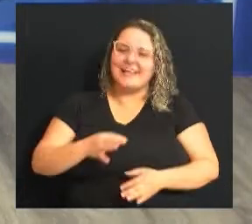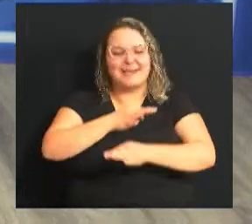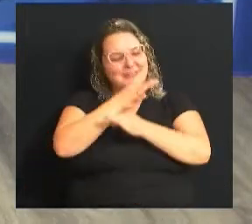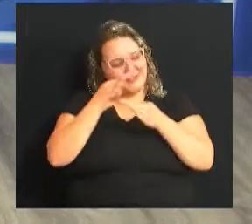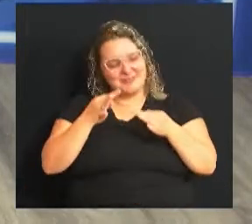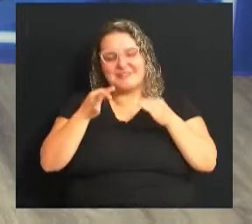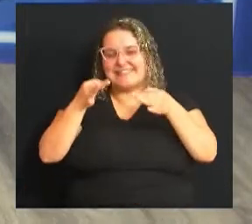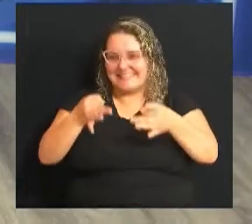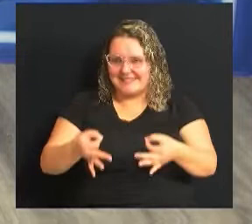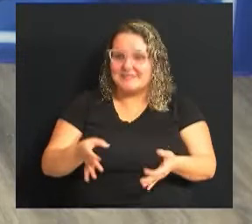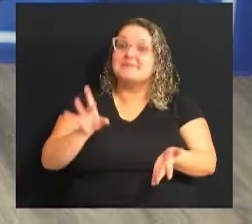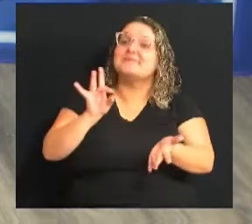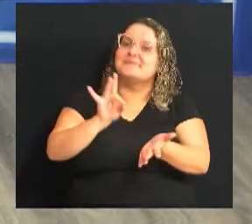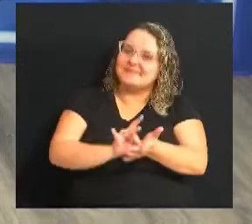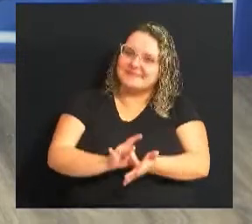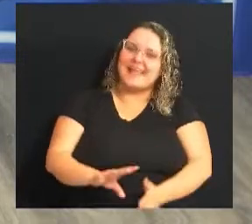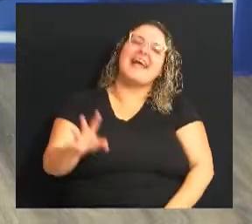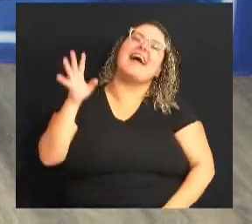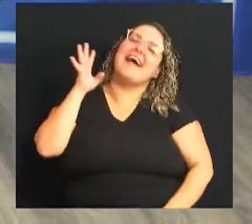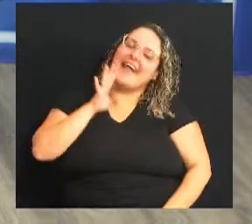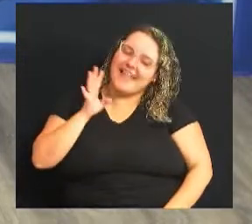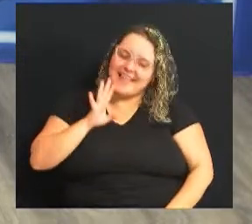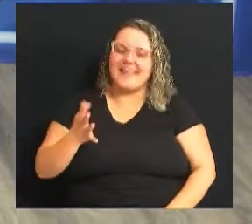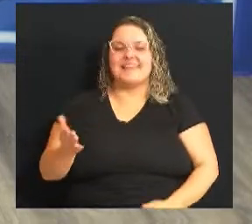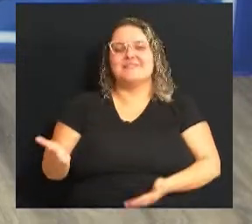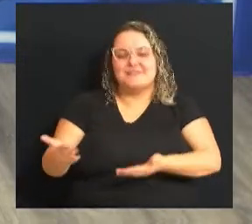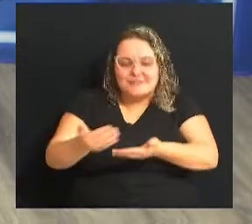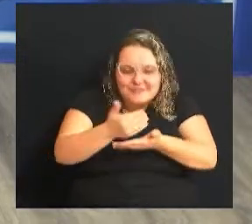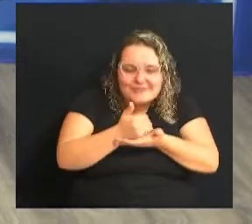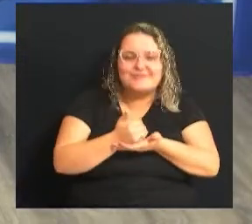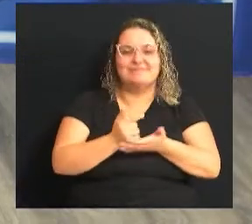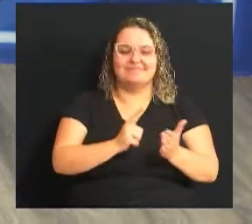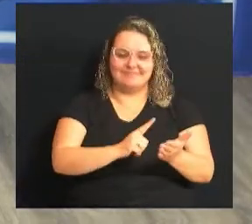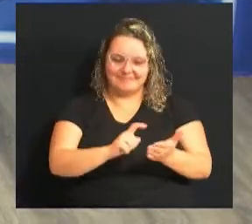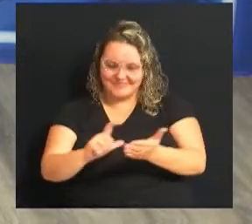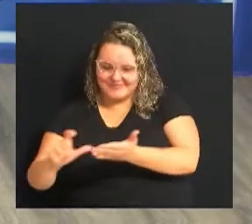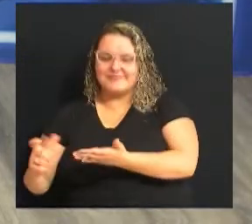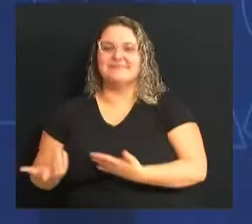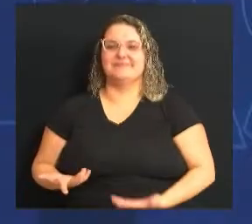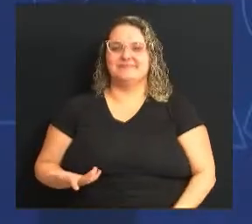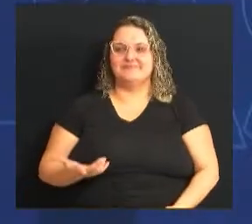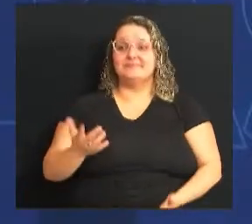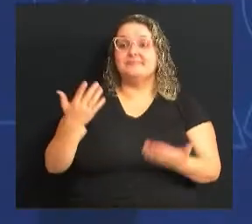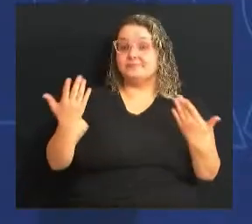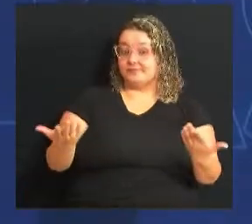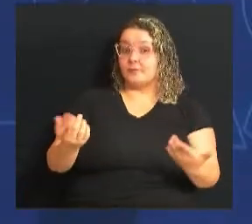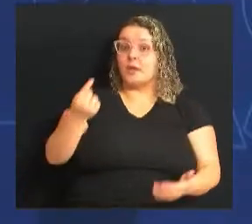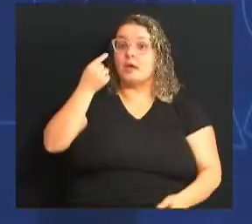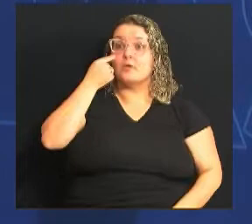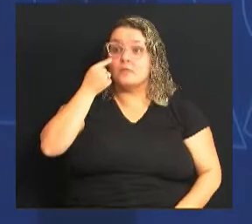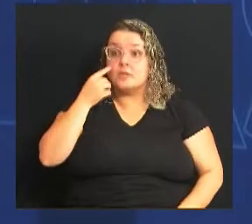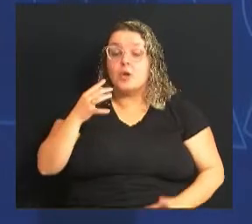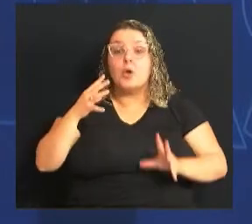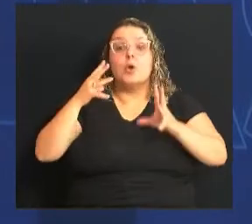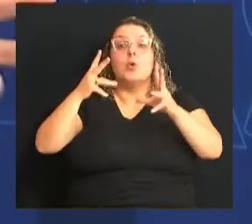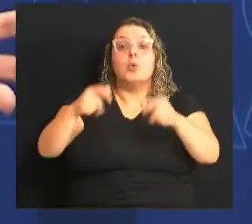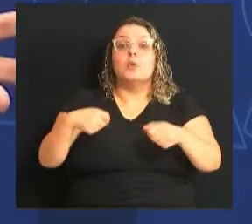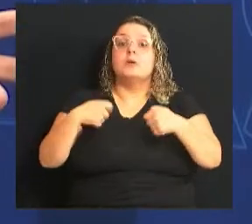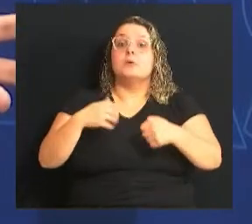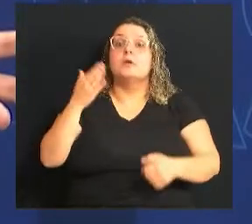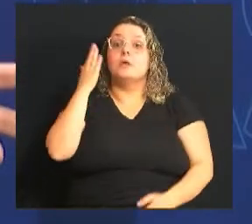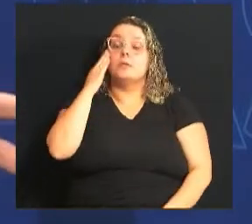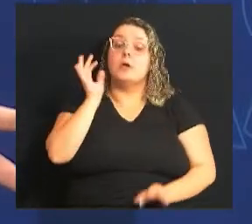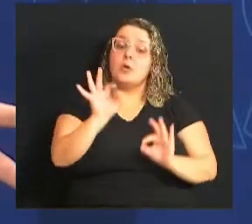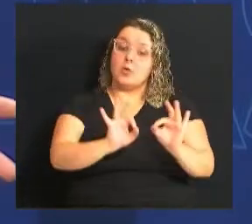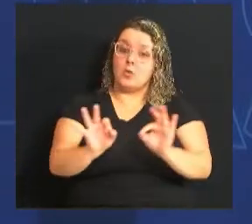mas realmente é muito gostoso colecionar o álbum de figurinhas. Olha só, todo mundo precisa saber organizar